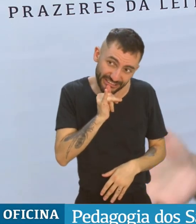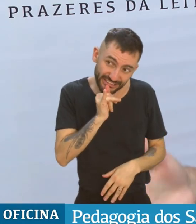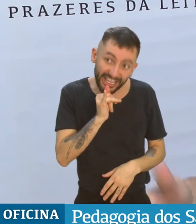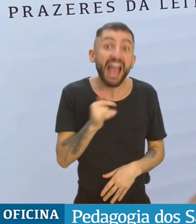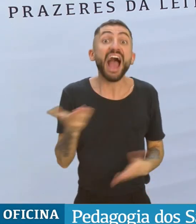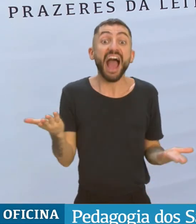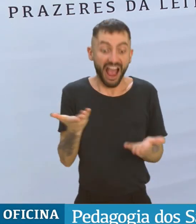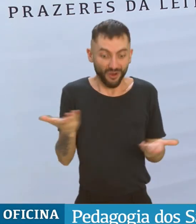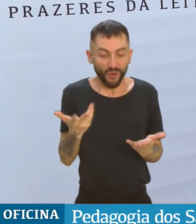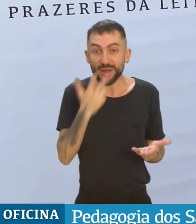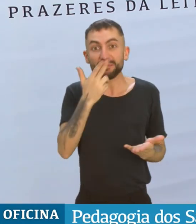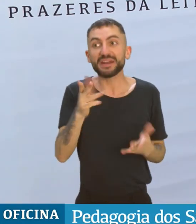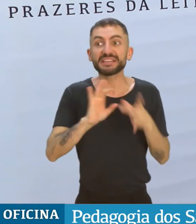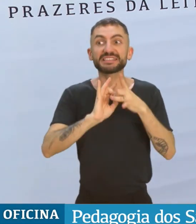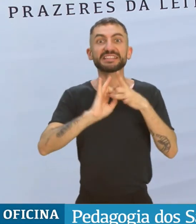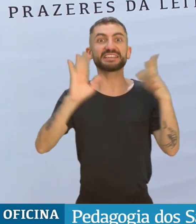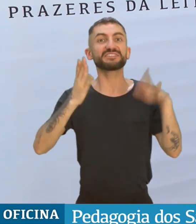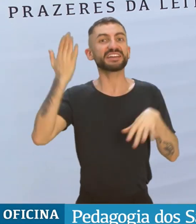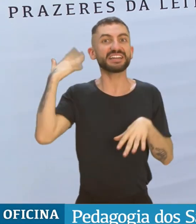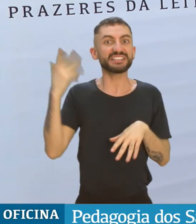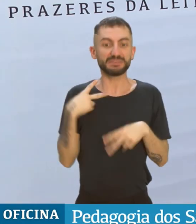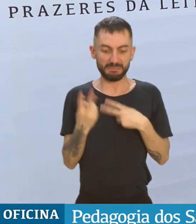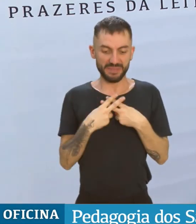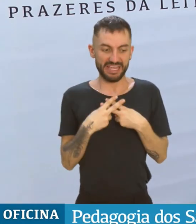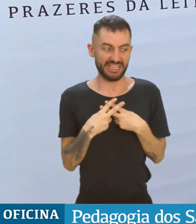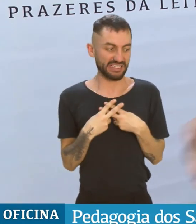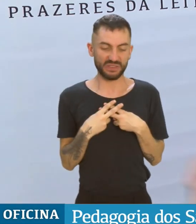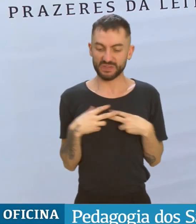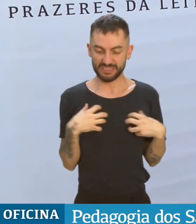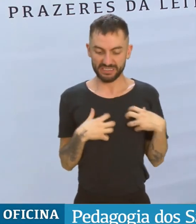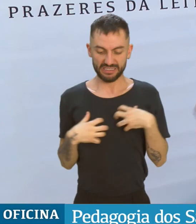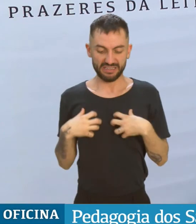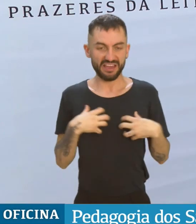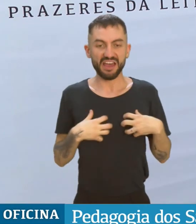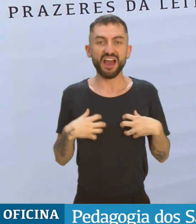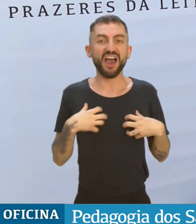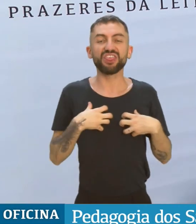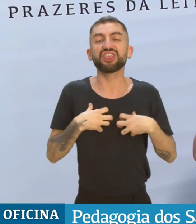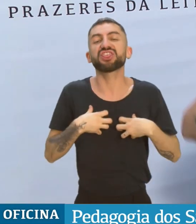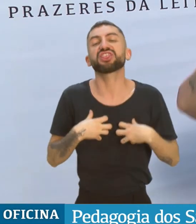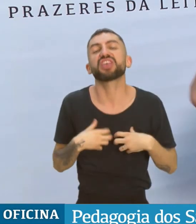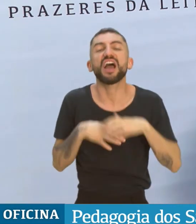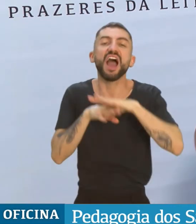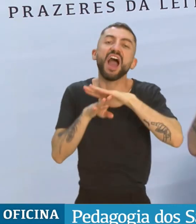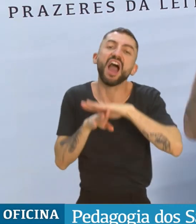Agora que eu estou me soltando, né? A gente começa toda assim, aí agora que a gente está curtindo o negócio, está